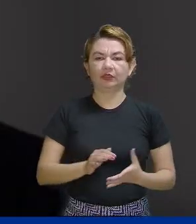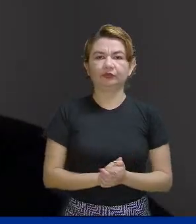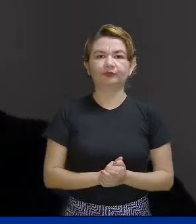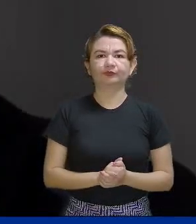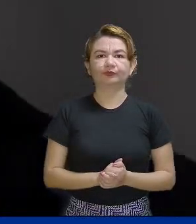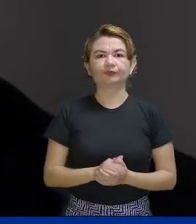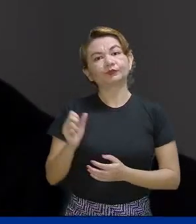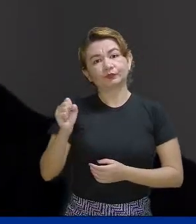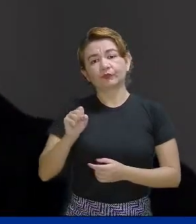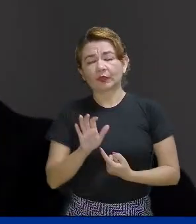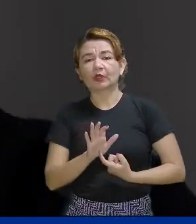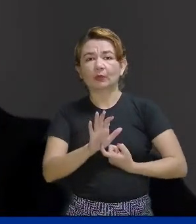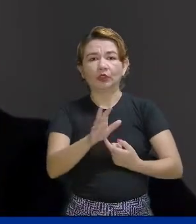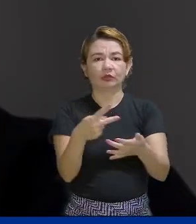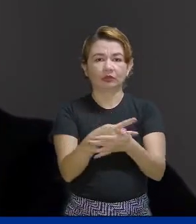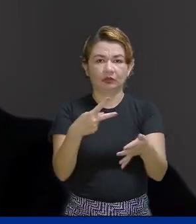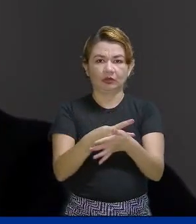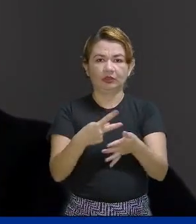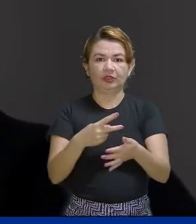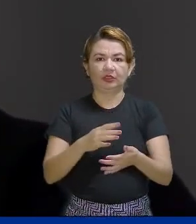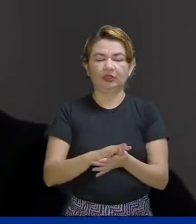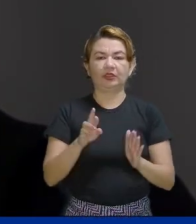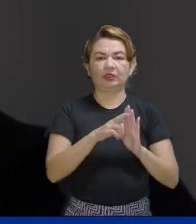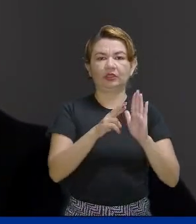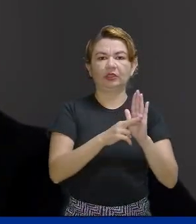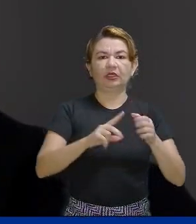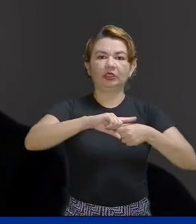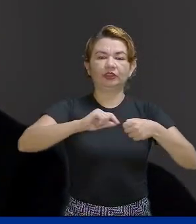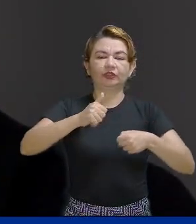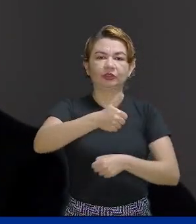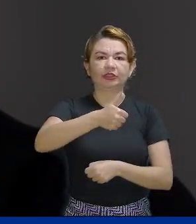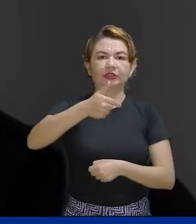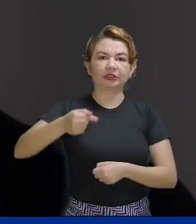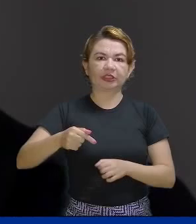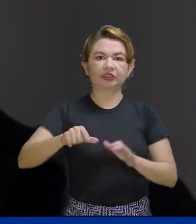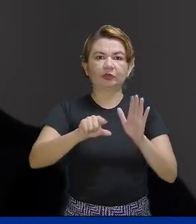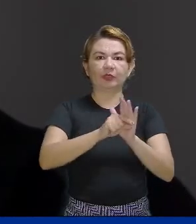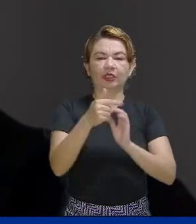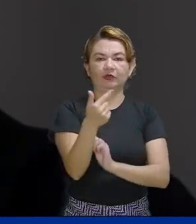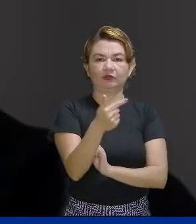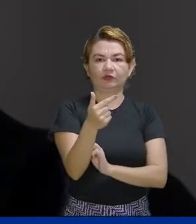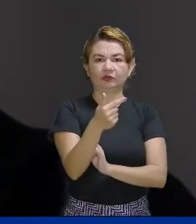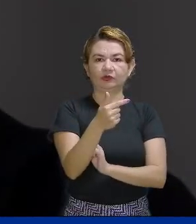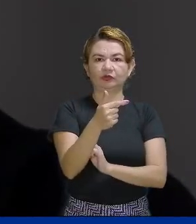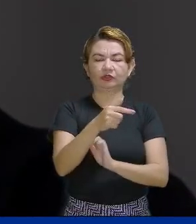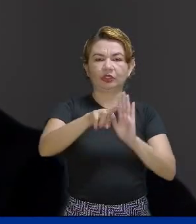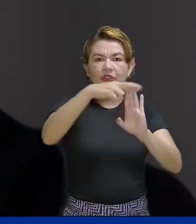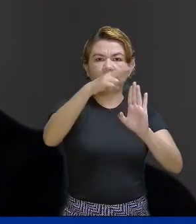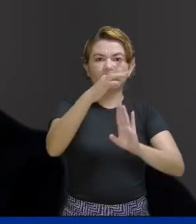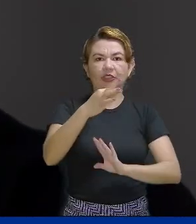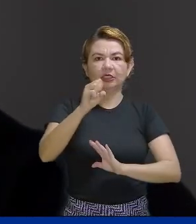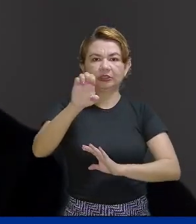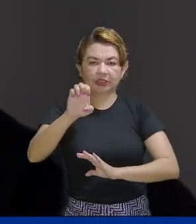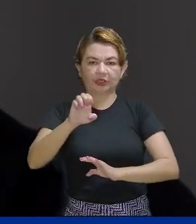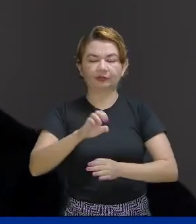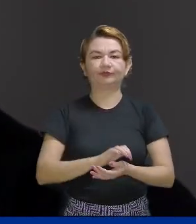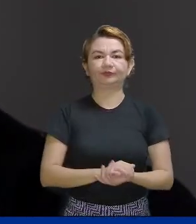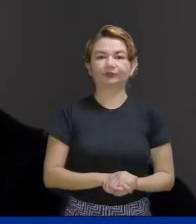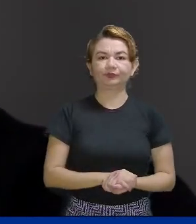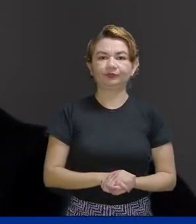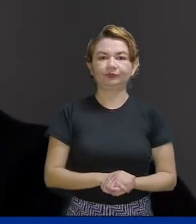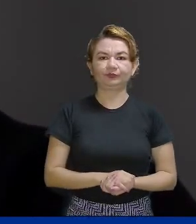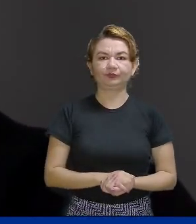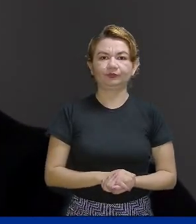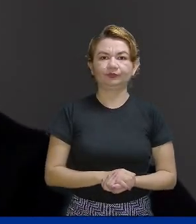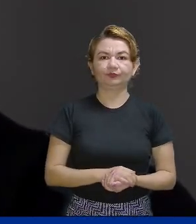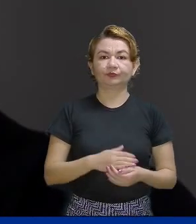Assim, evidenciada a violação à regra prevista no artigo 17, parágrafo 2º, inciso 2º da Resolução do TSE